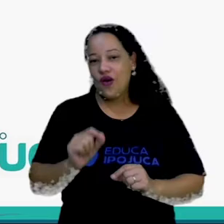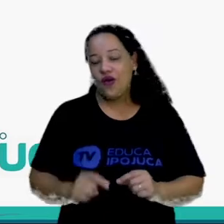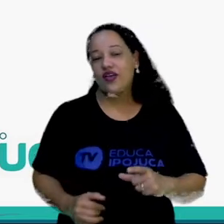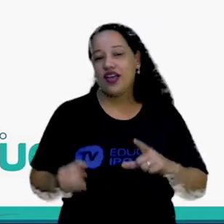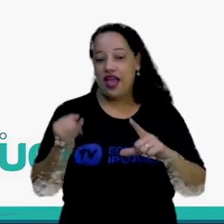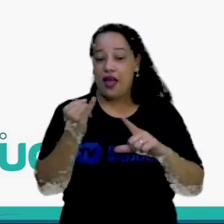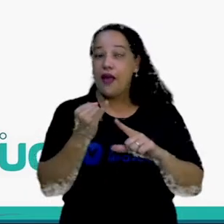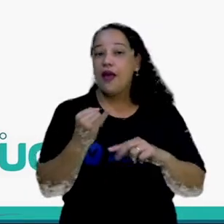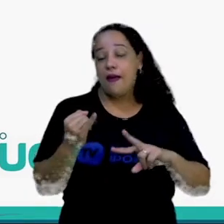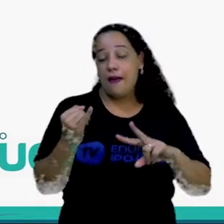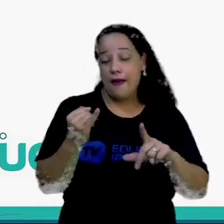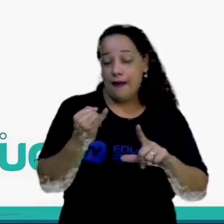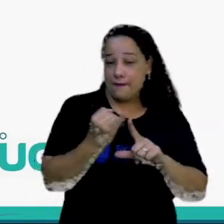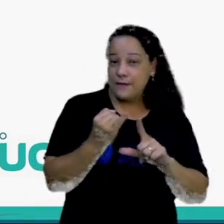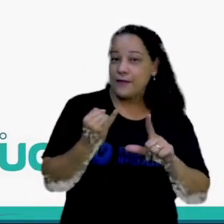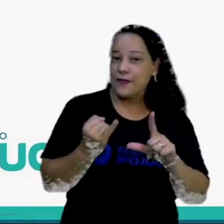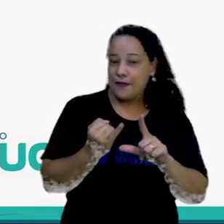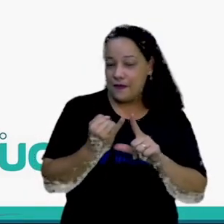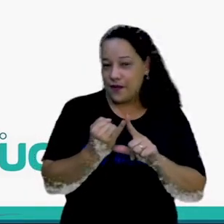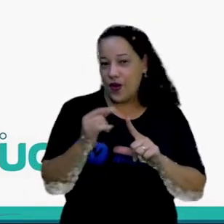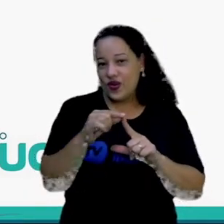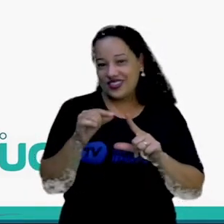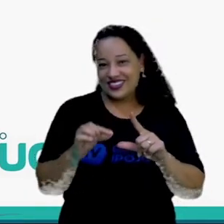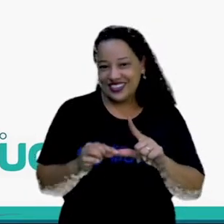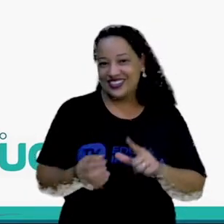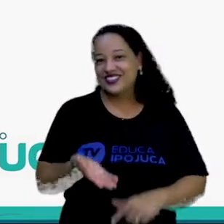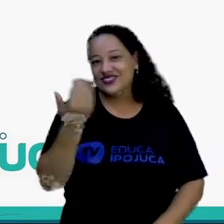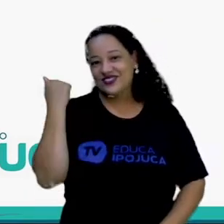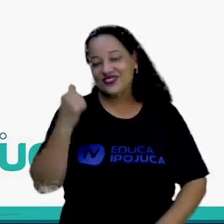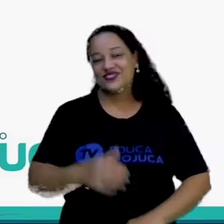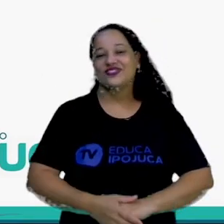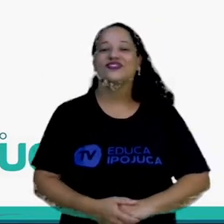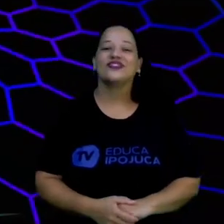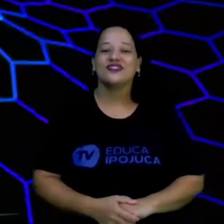polígonos regulares. Então, vem comigo!